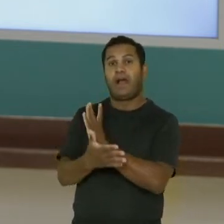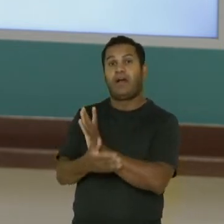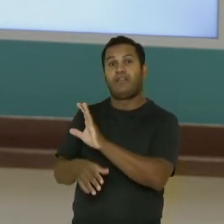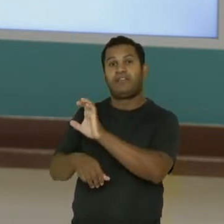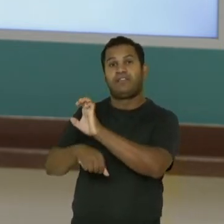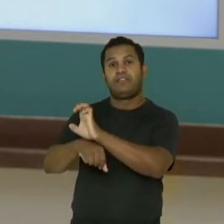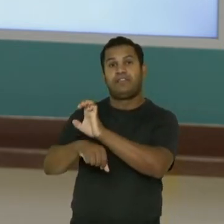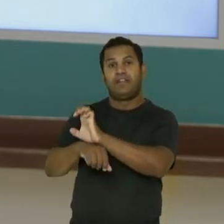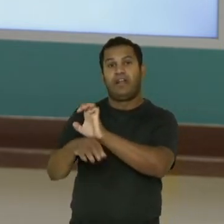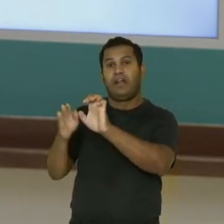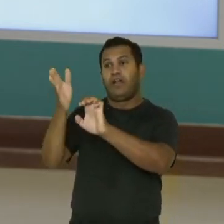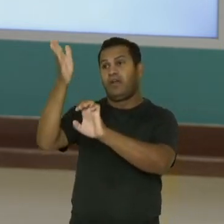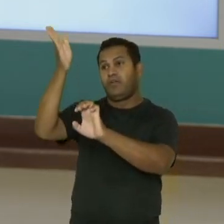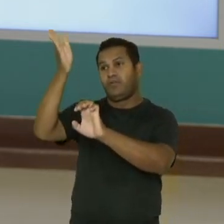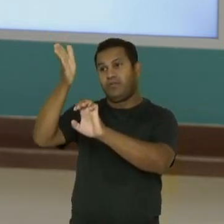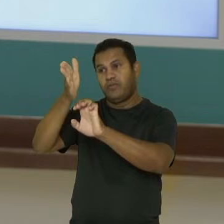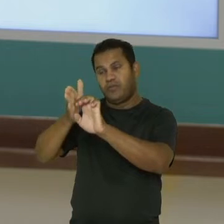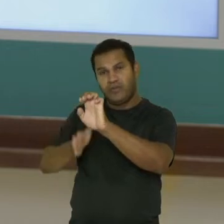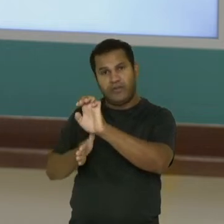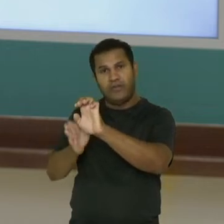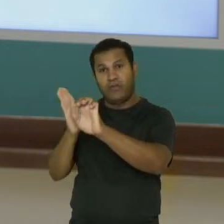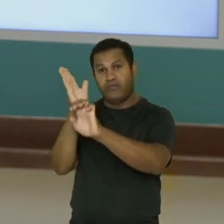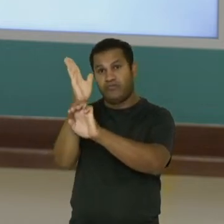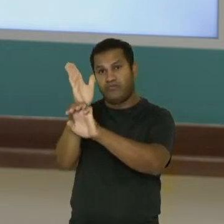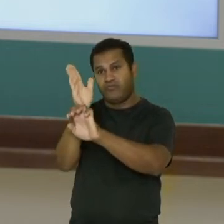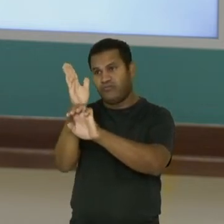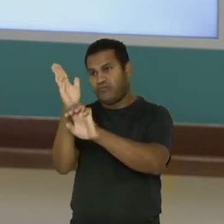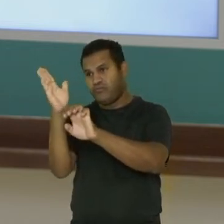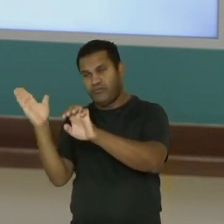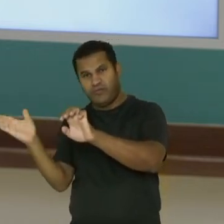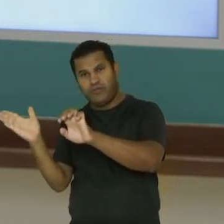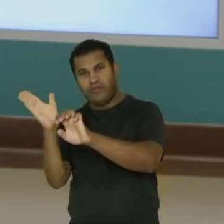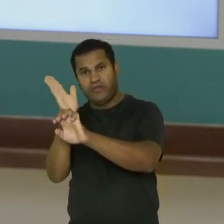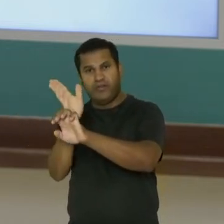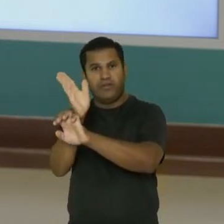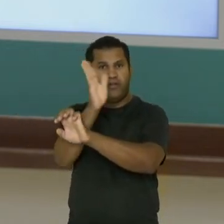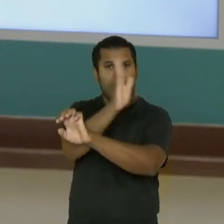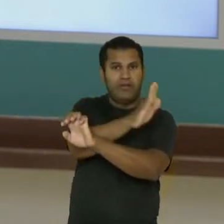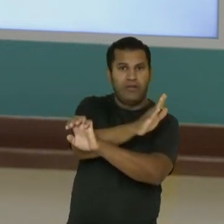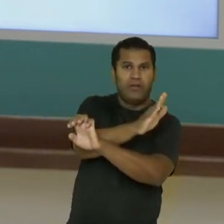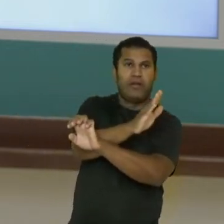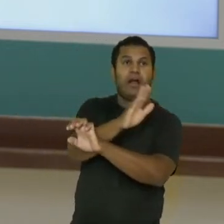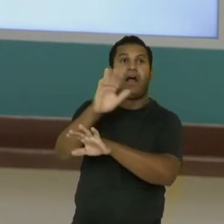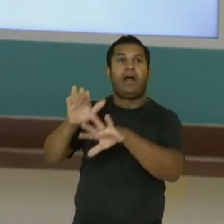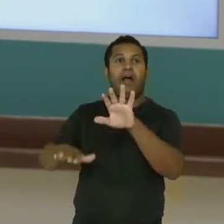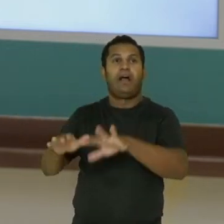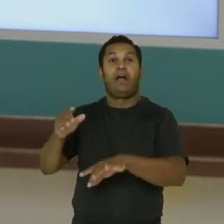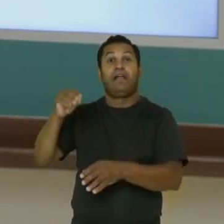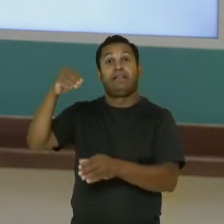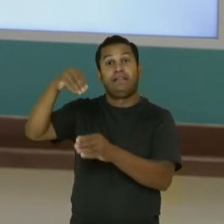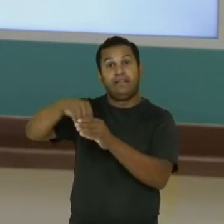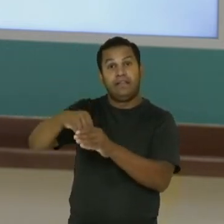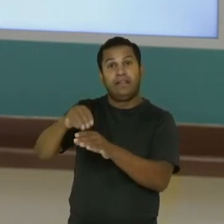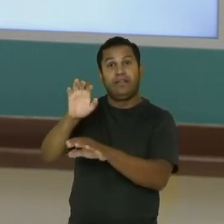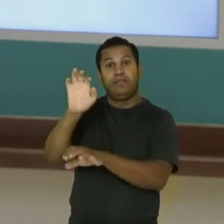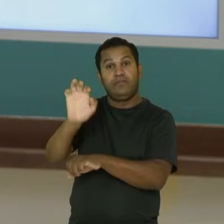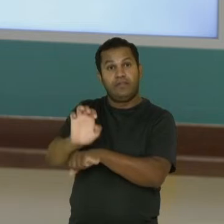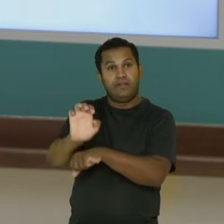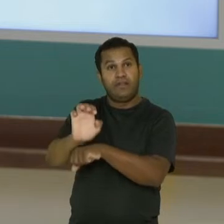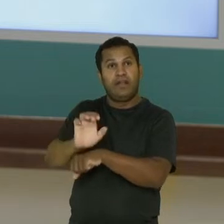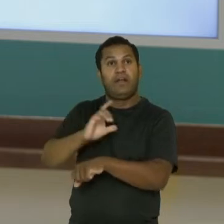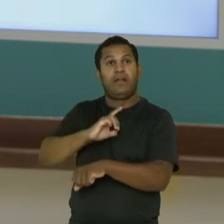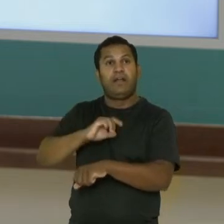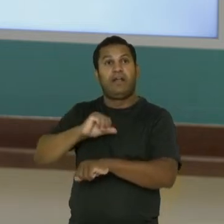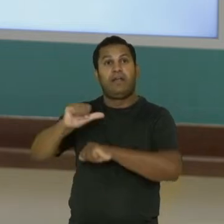As características econômicas podem ser diferentes dentro do mesmo estado. Por isso que a gente tem